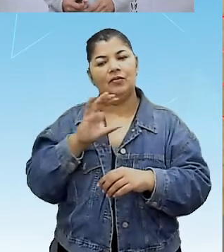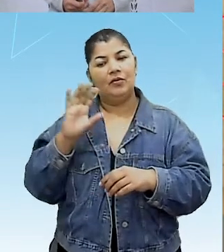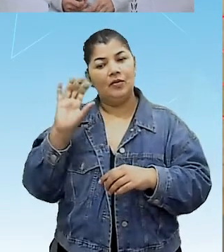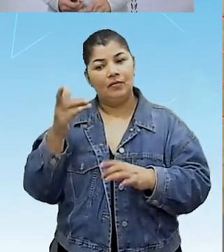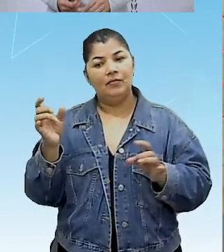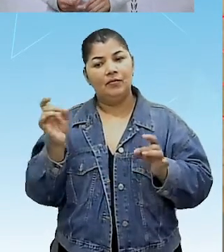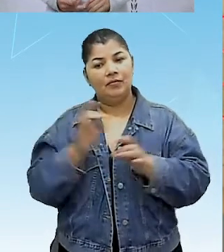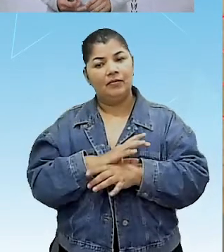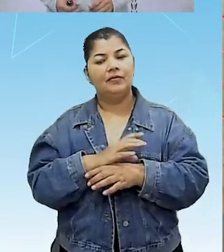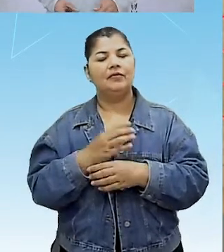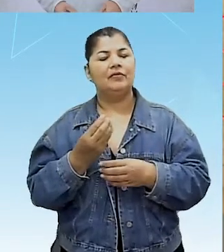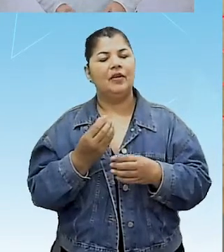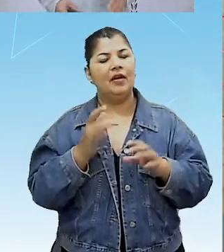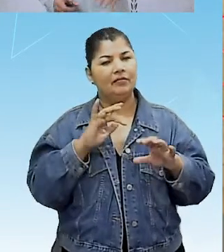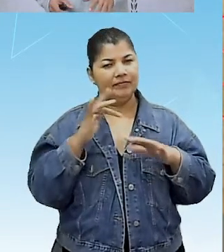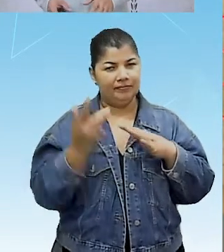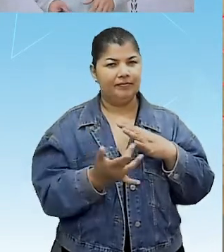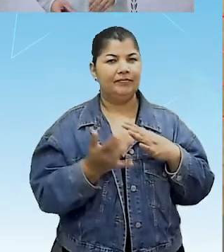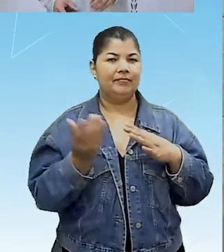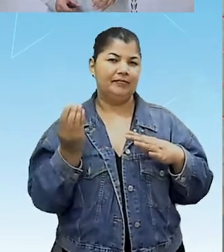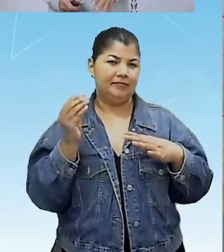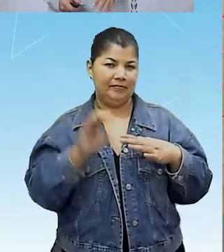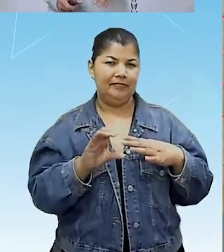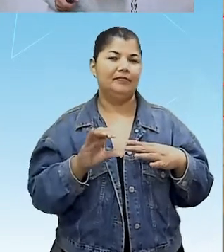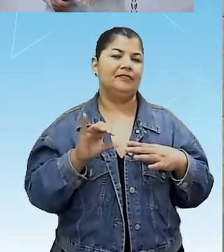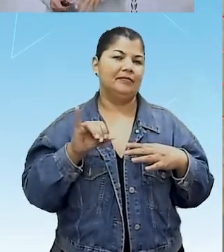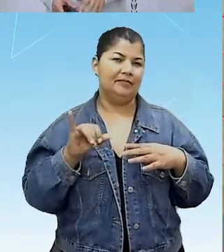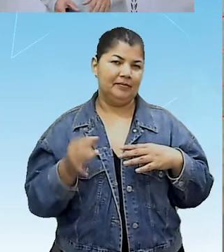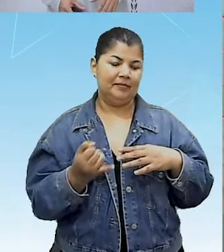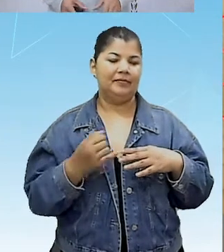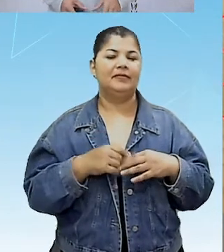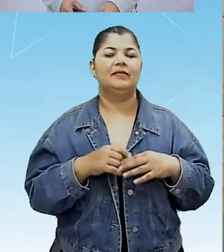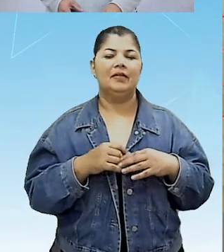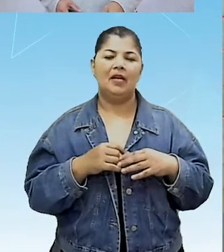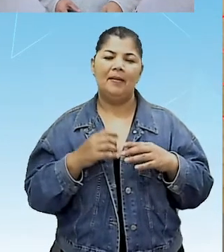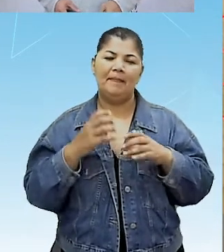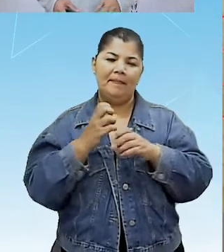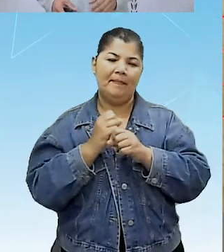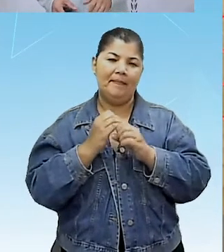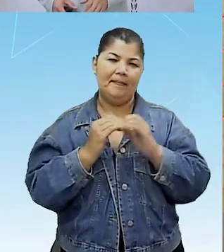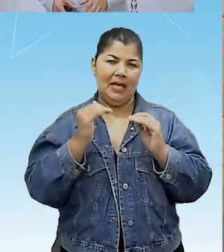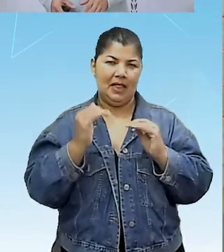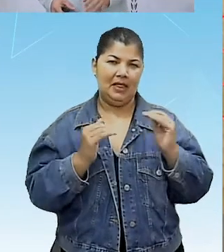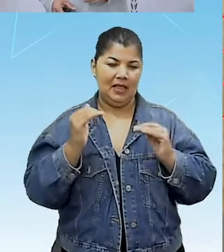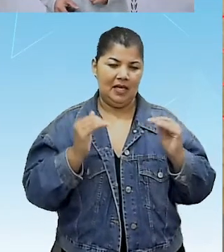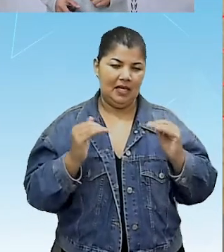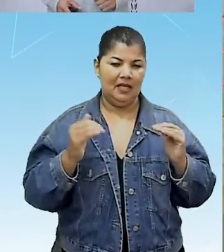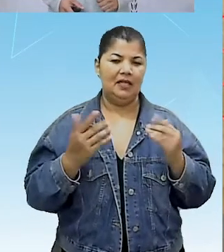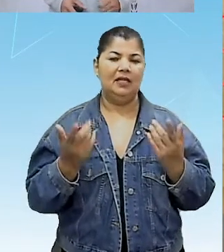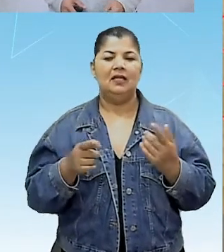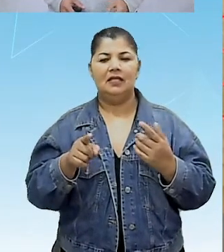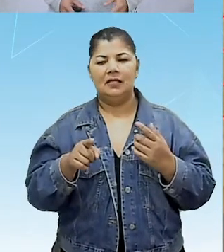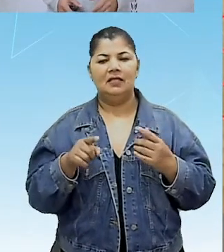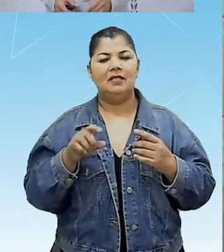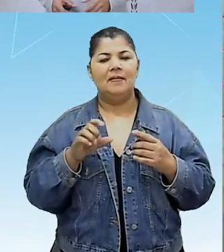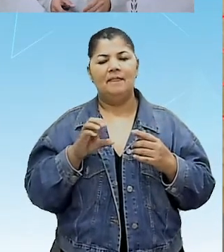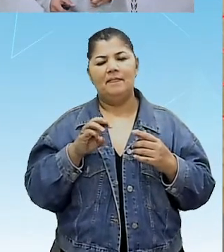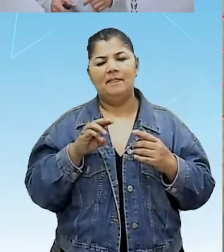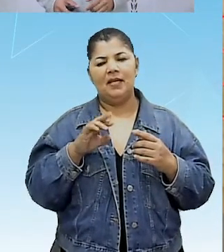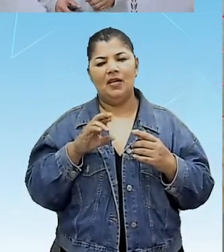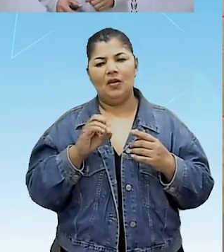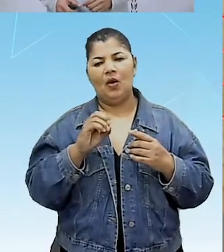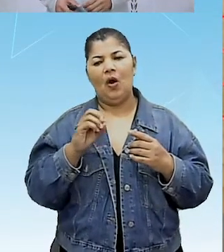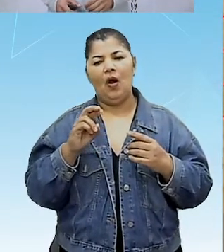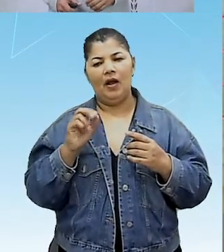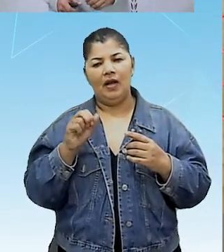aí nas nossas redes sociais. Em geral, as medidas relacionadas a micro-organismo podem ser expressas pela